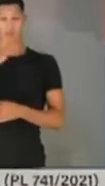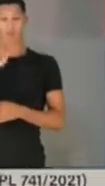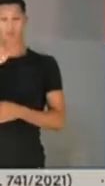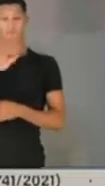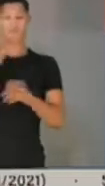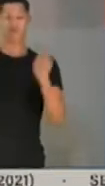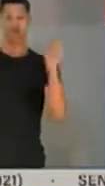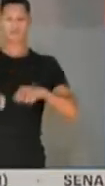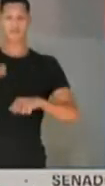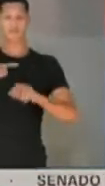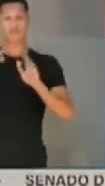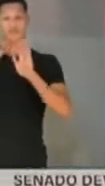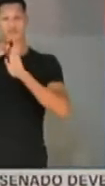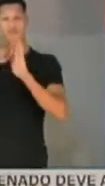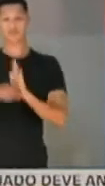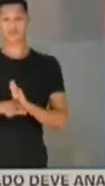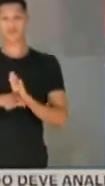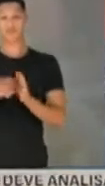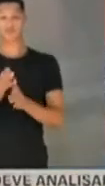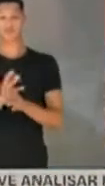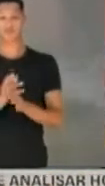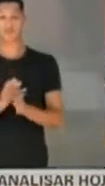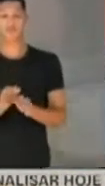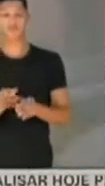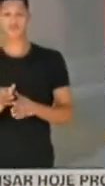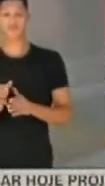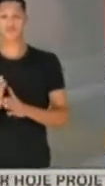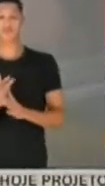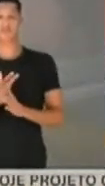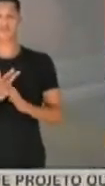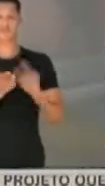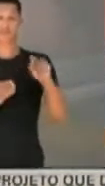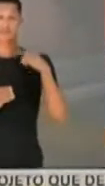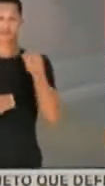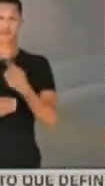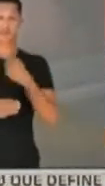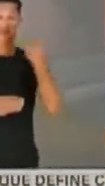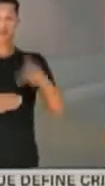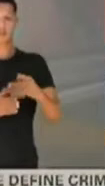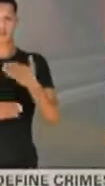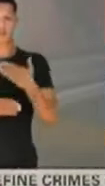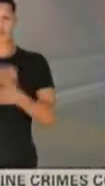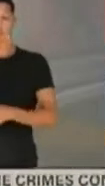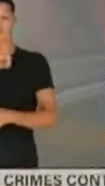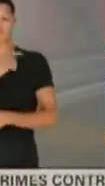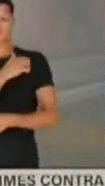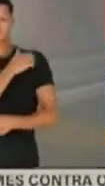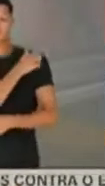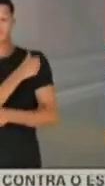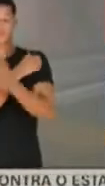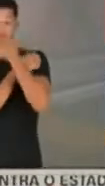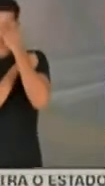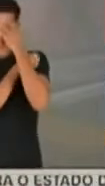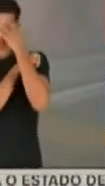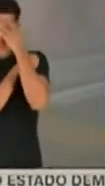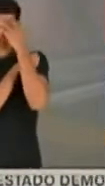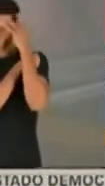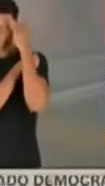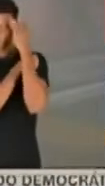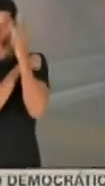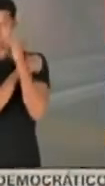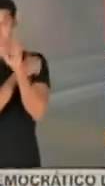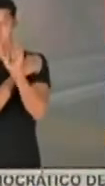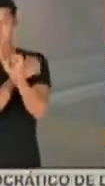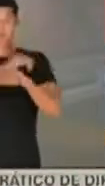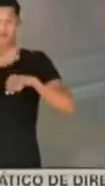competente investigação. Será que nós estamos diante de uma pessoa que faz